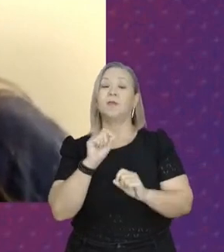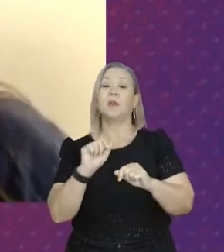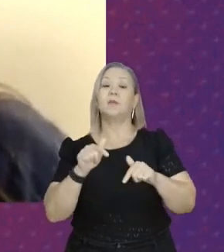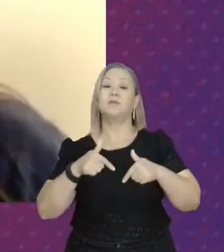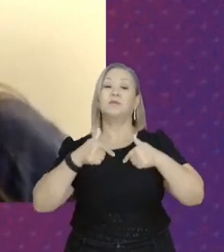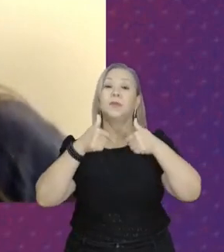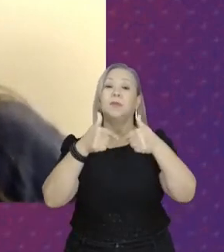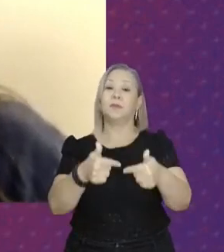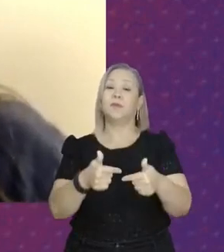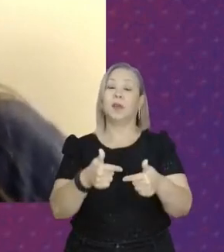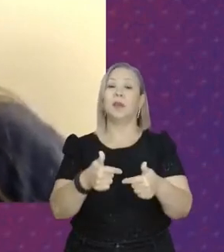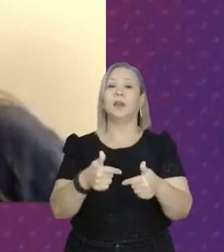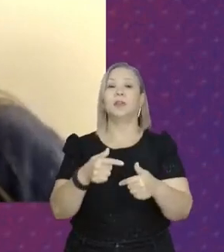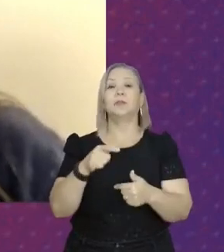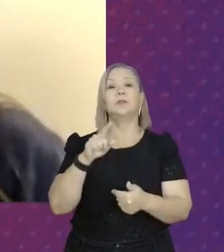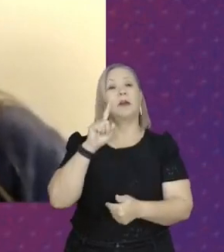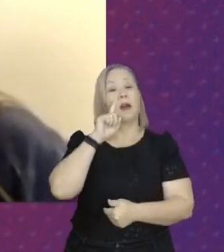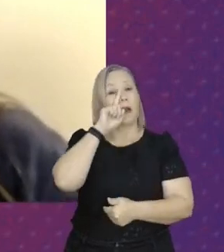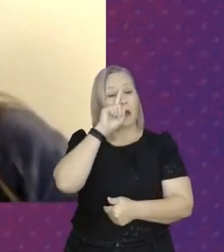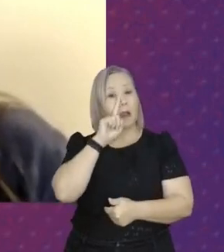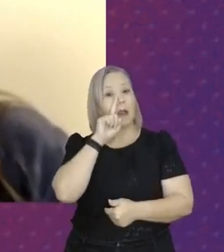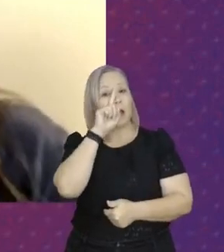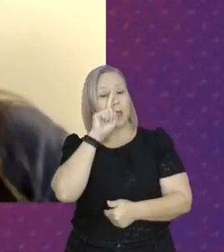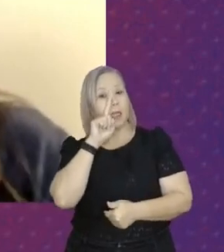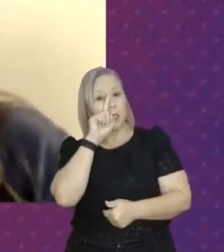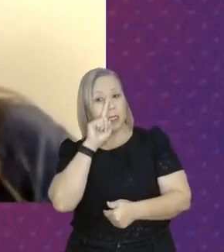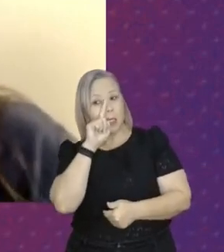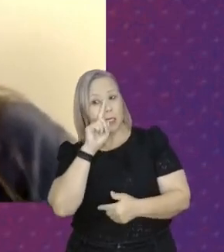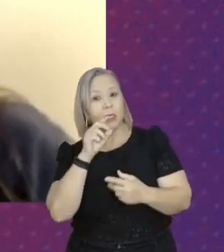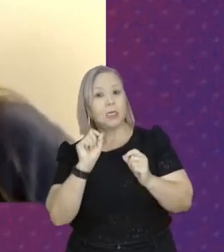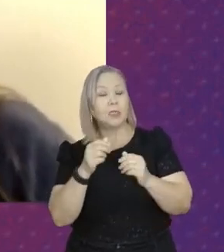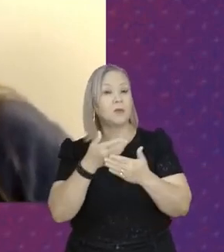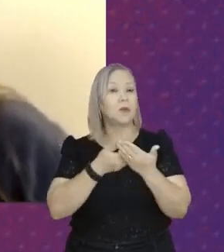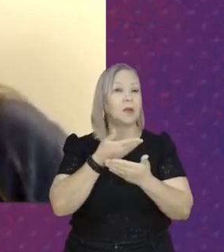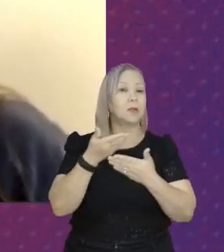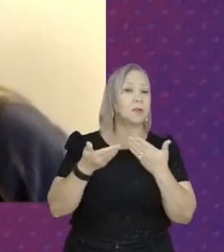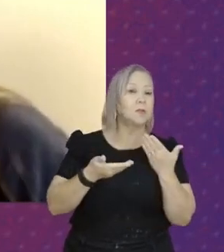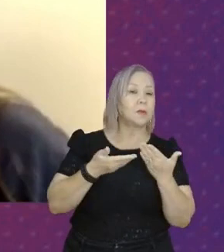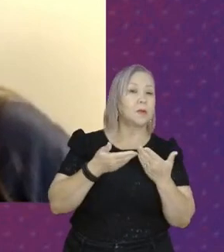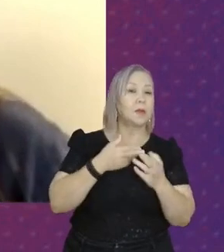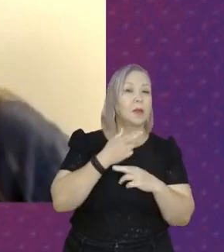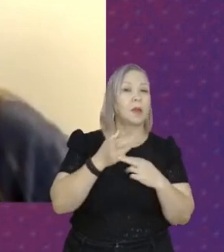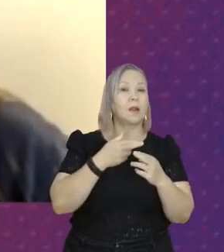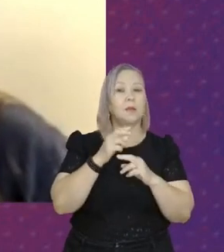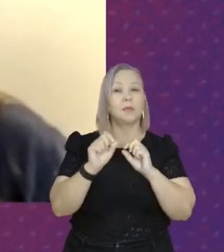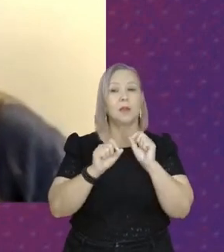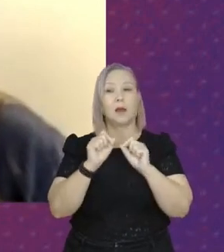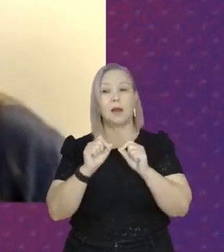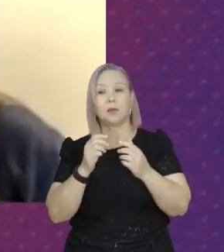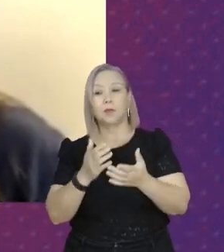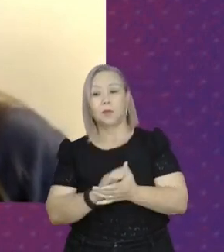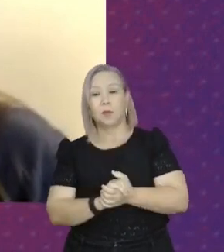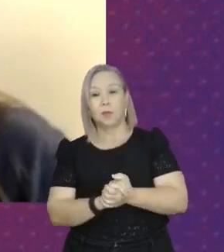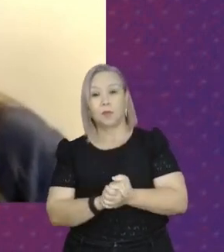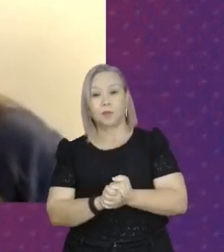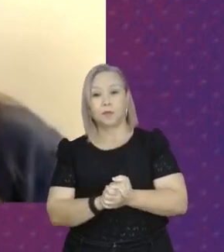enfrenta alguns riscos que estão relacionados com a lógica neoliberal na política e com